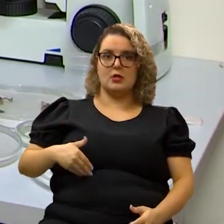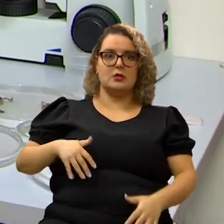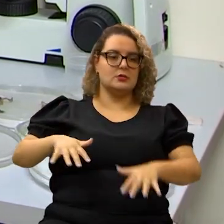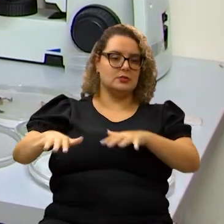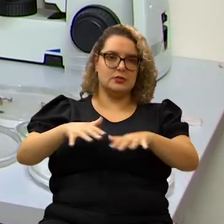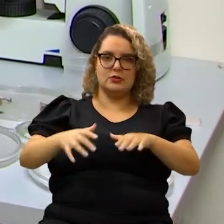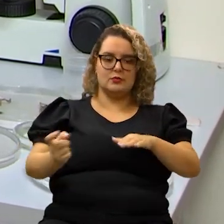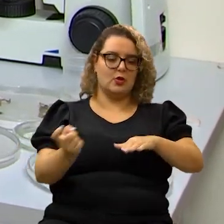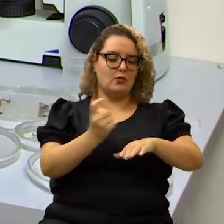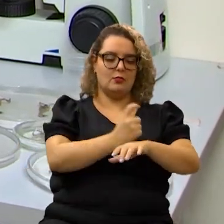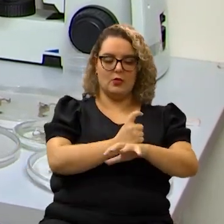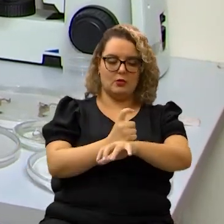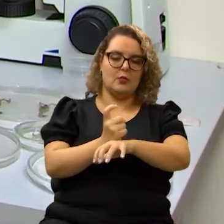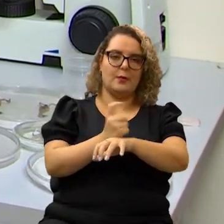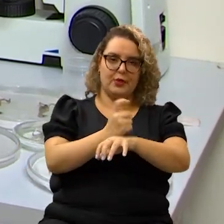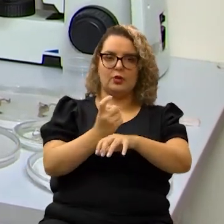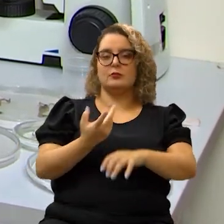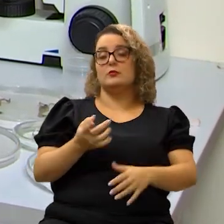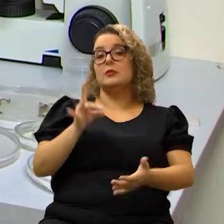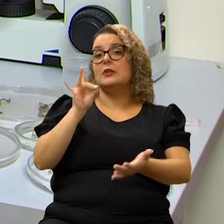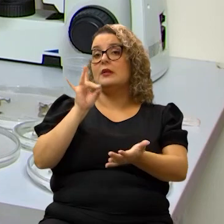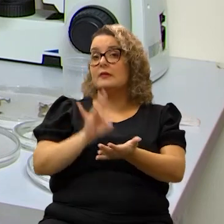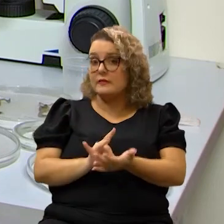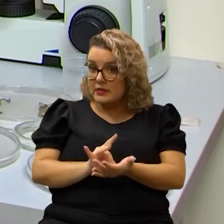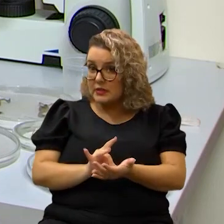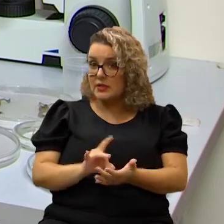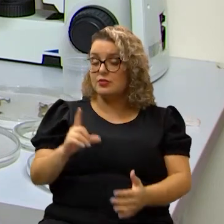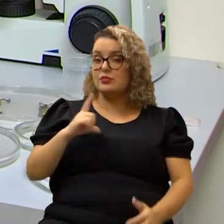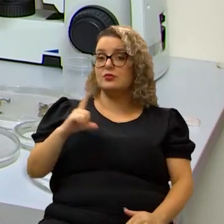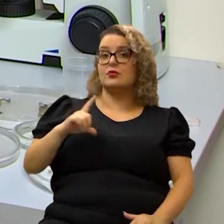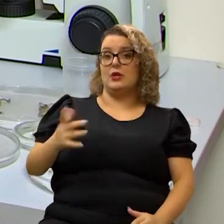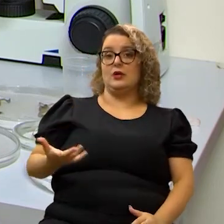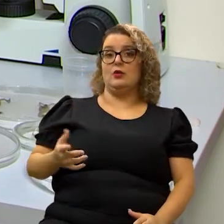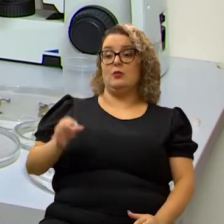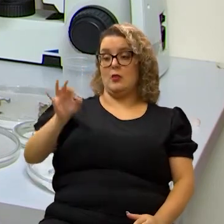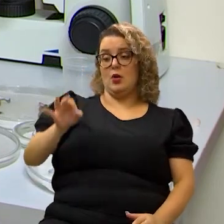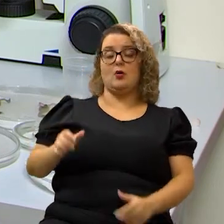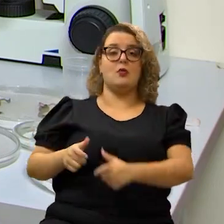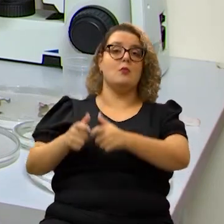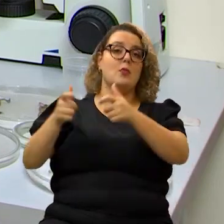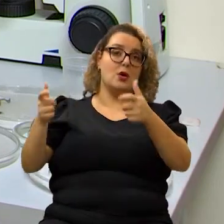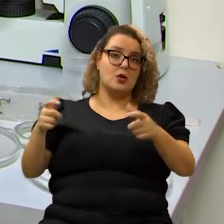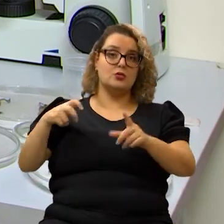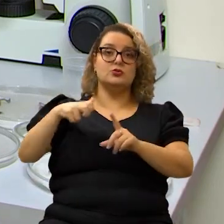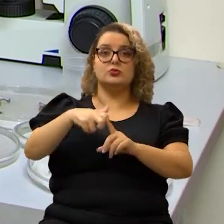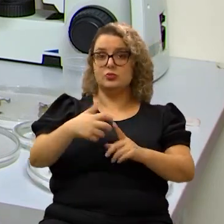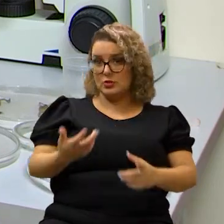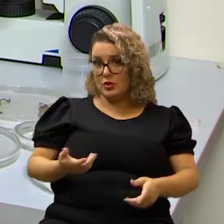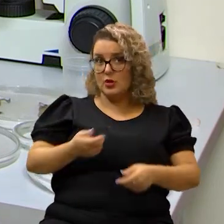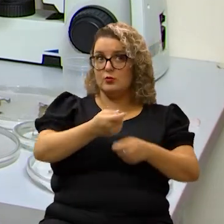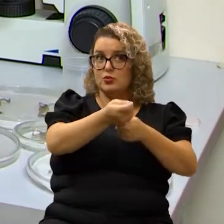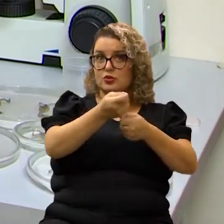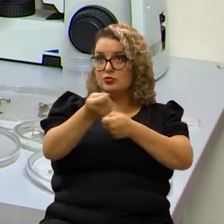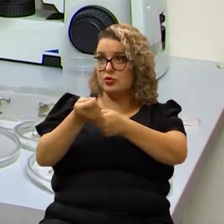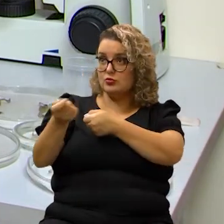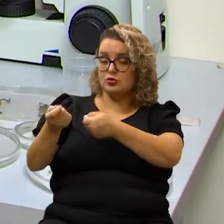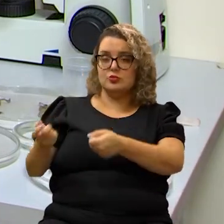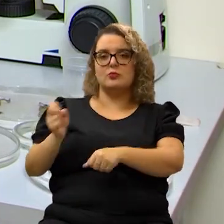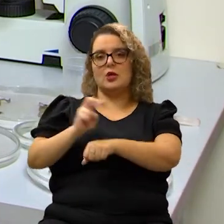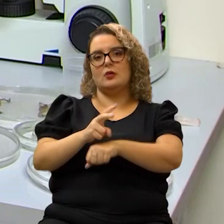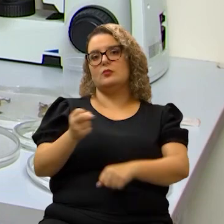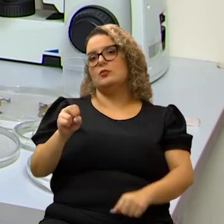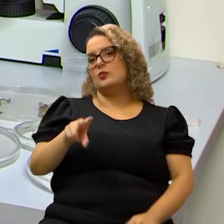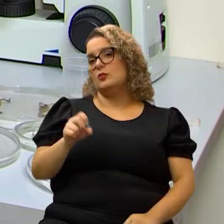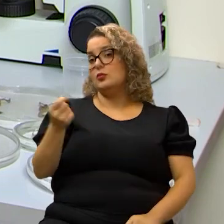andando para comer. Se mexer o pé na frente dele, ele vai picar. Então, na verdade, eu vou causar uma probabilidade maior